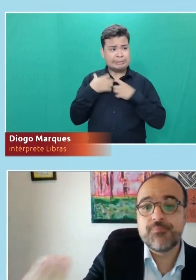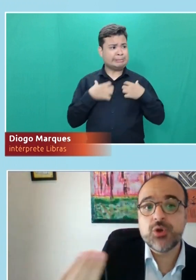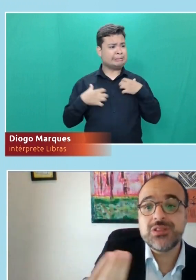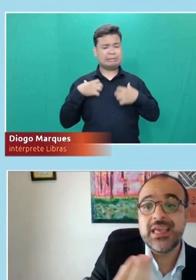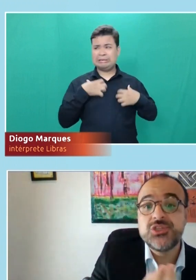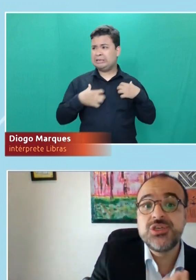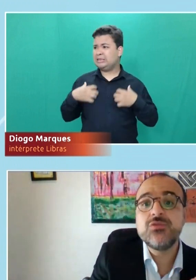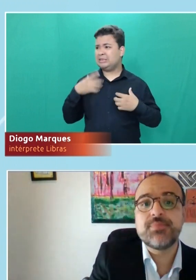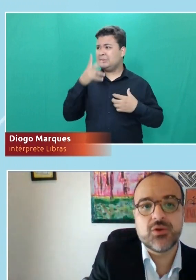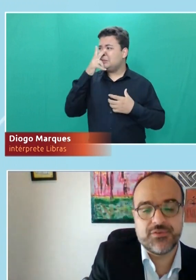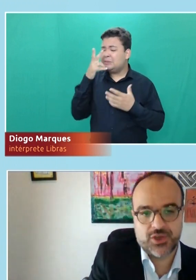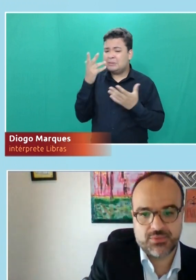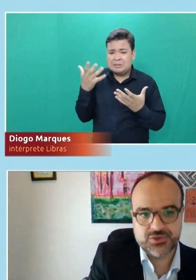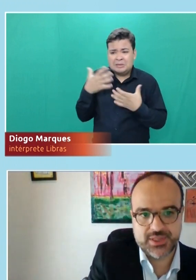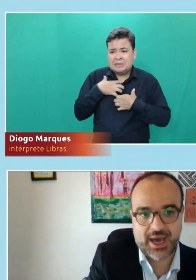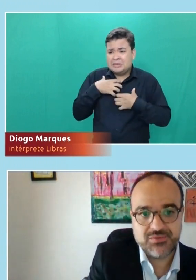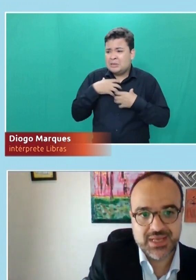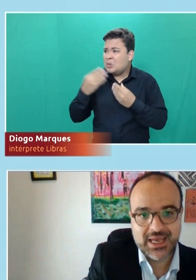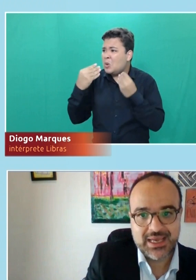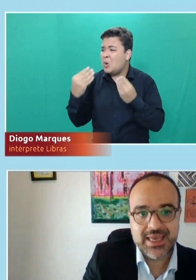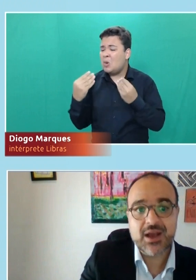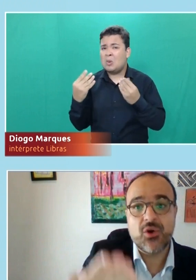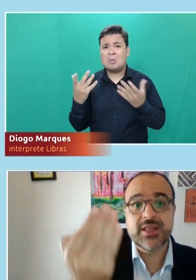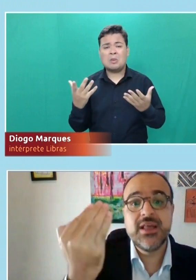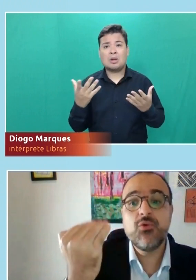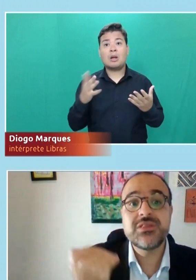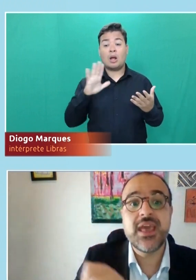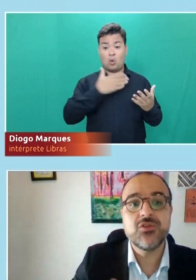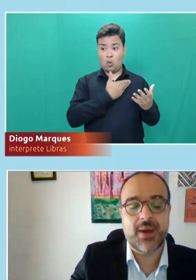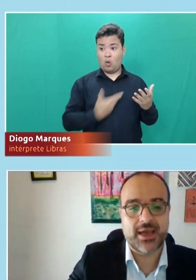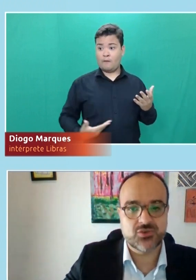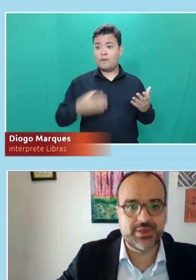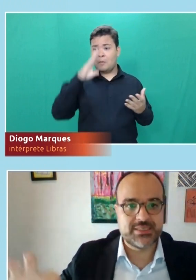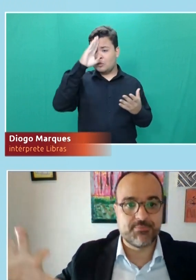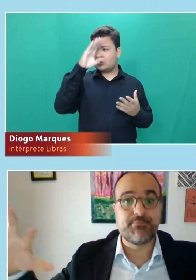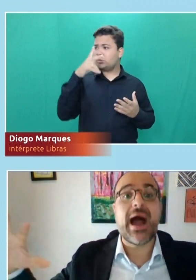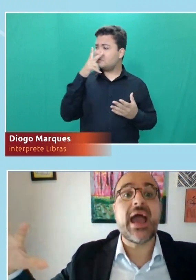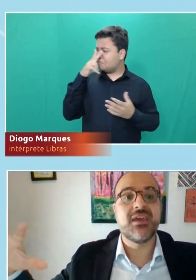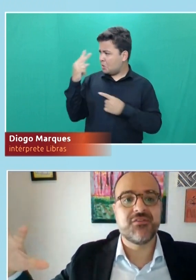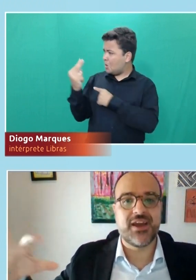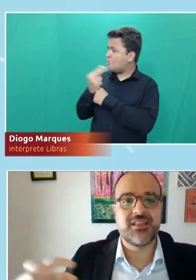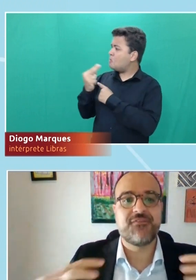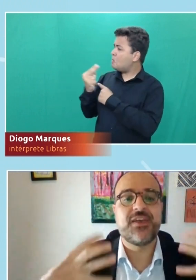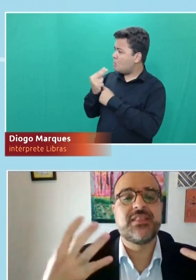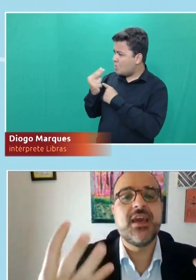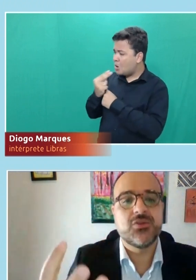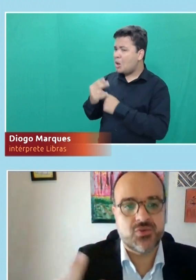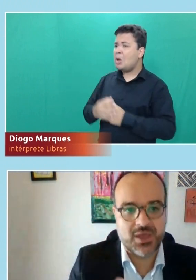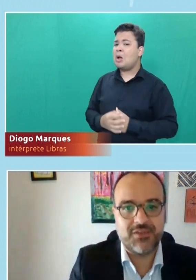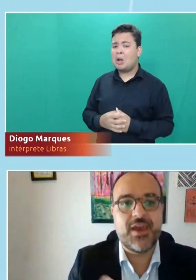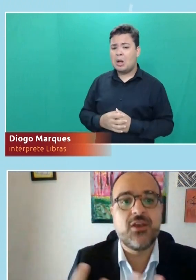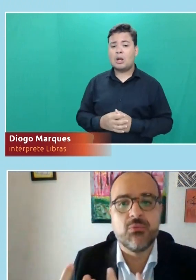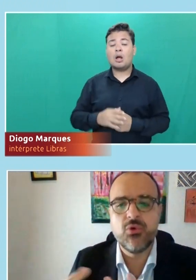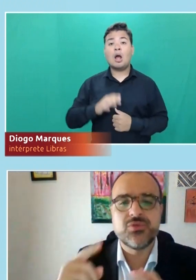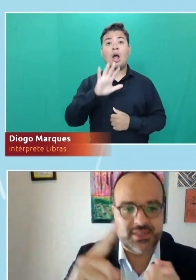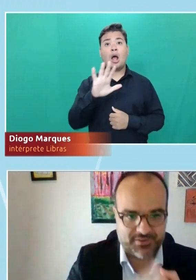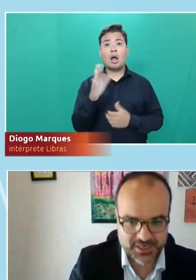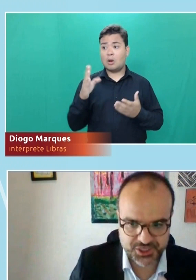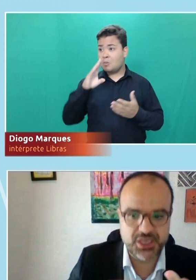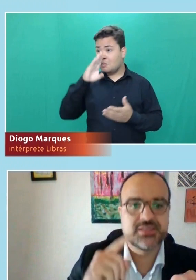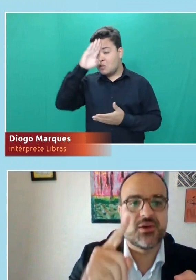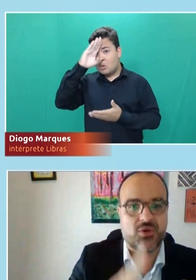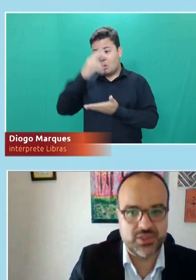se sentiu protegido pelo governo Bolsonaro e agora, não o tendo mais como esse pai que vai defendê-los com aquele velho